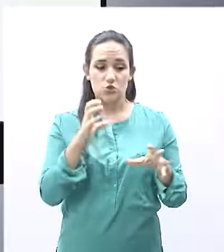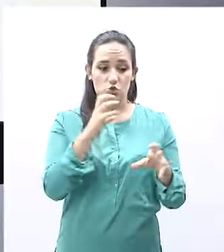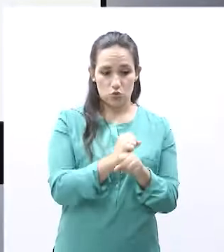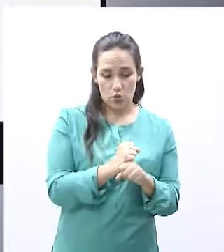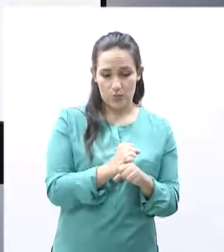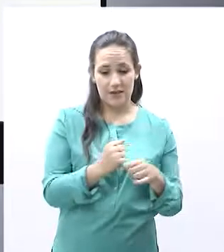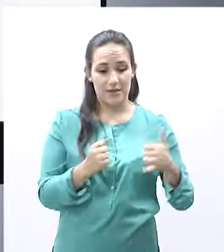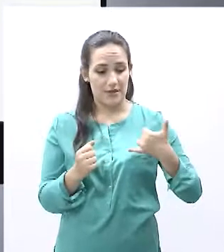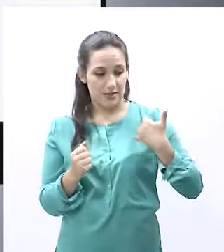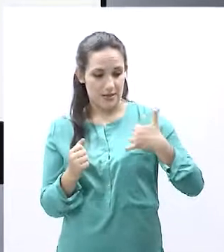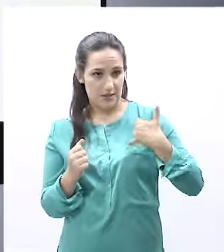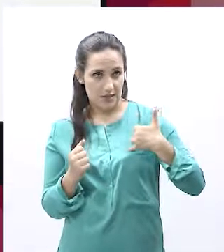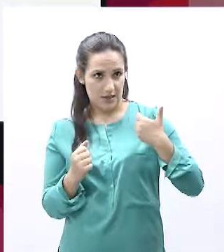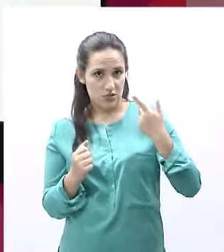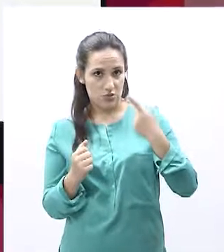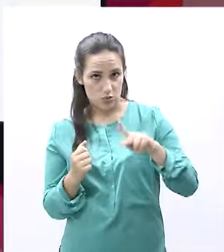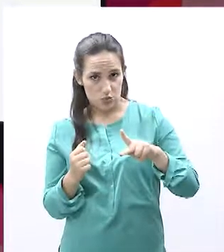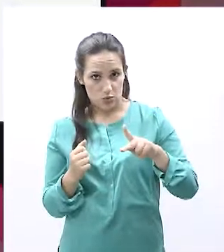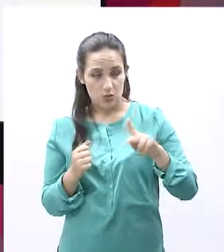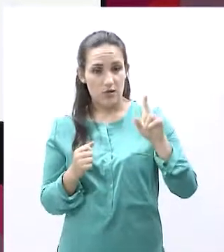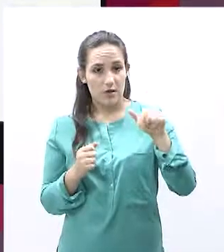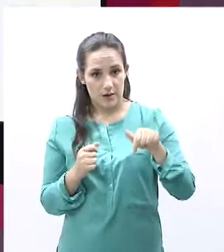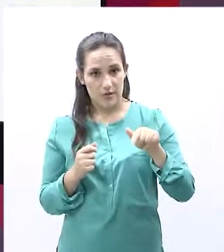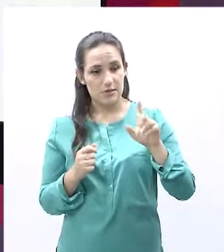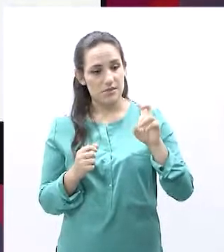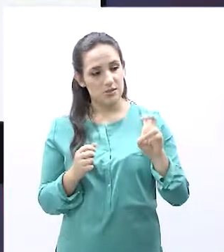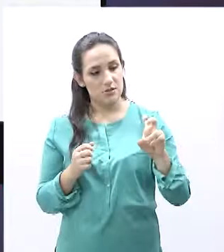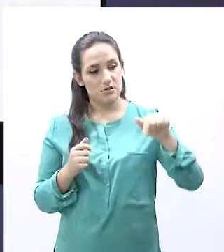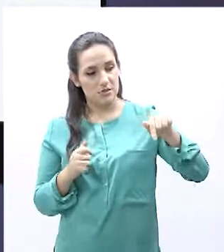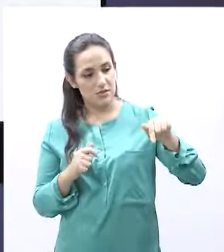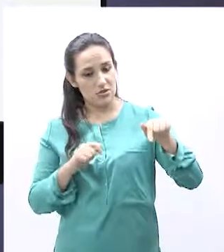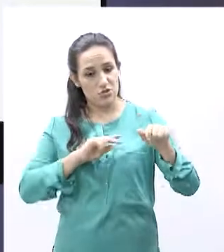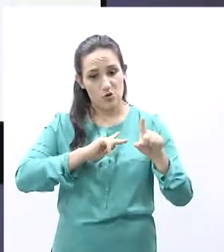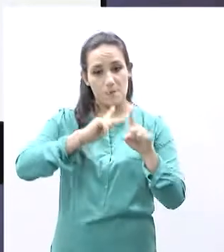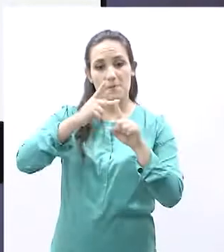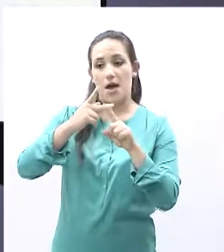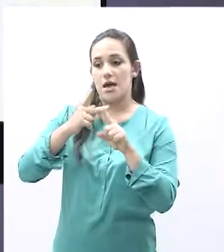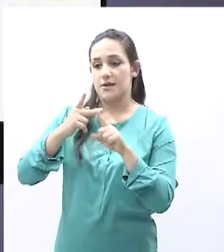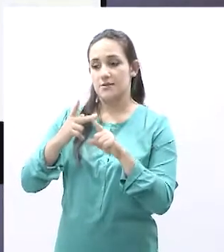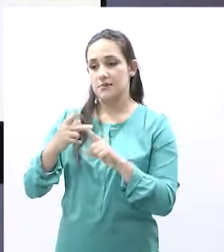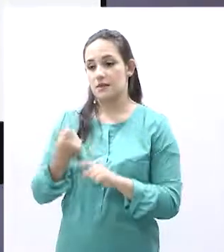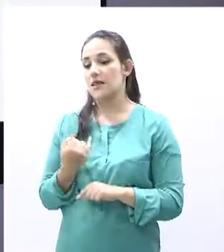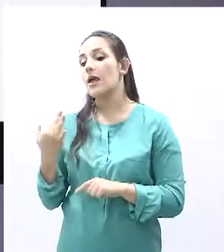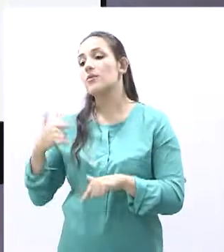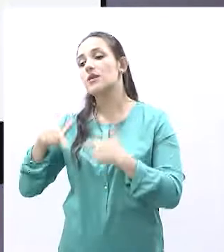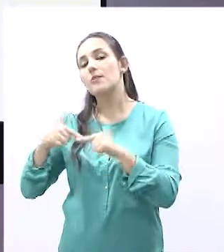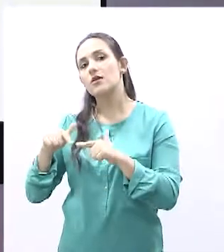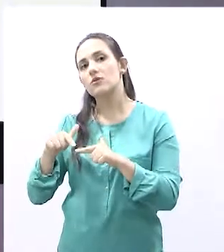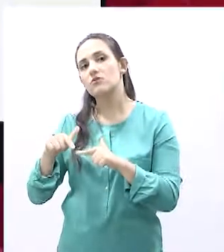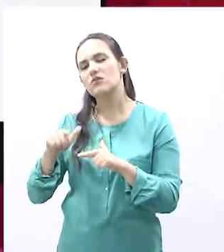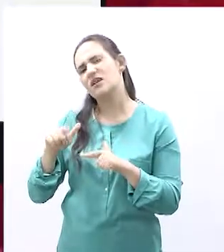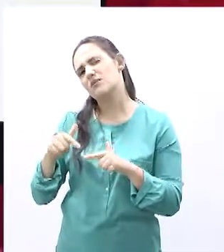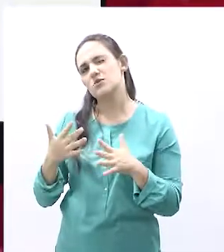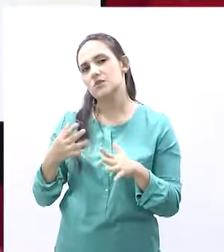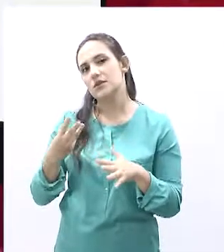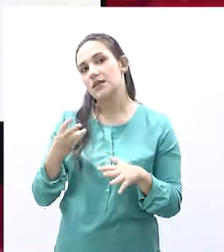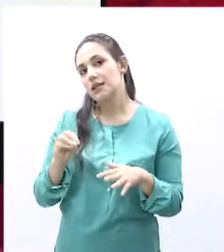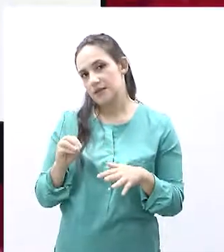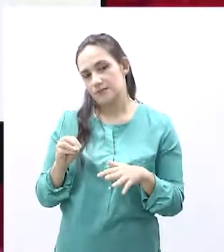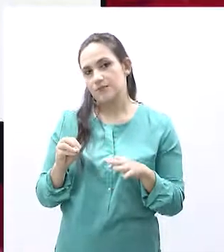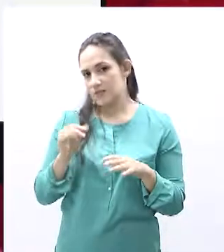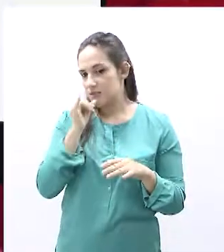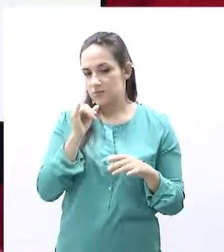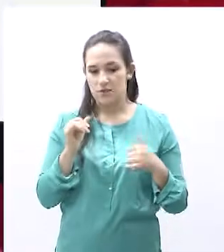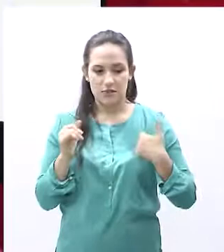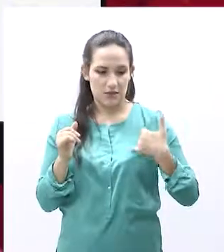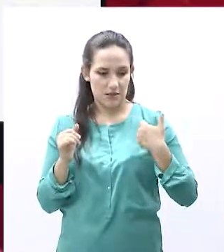que necessariamente precisa, no mínimo, ser 57 anos de idade, e mais o tempo de contribuição, que aqui, por exemplo, uma pessoa